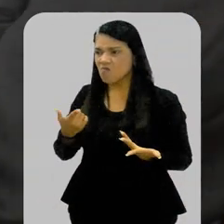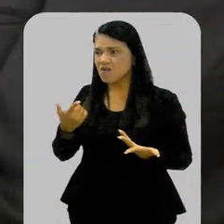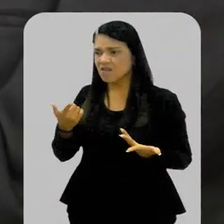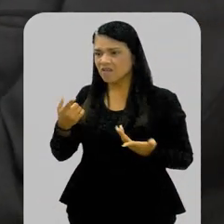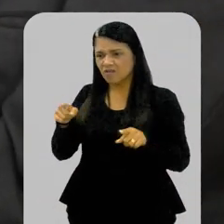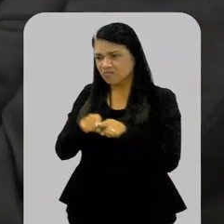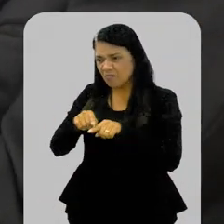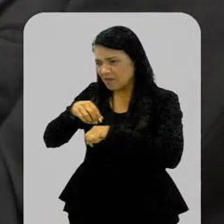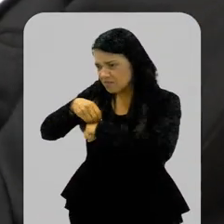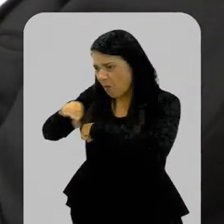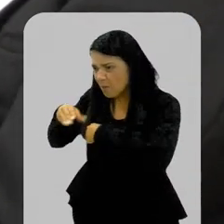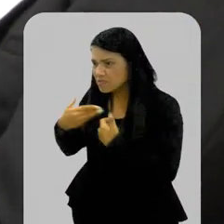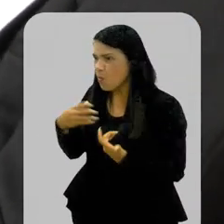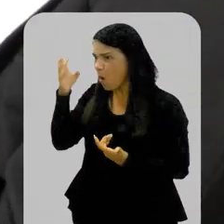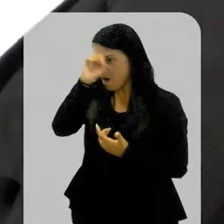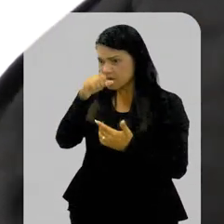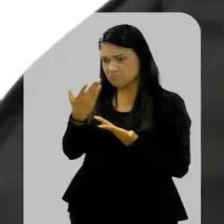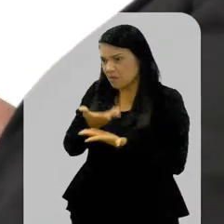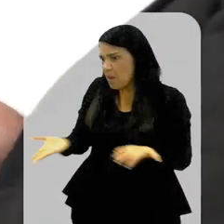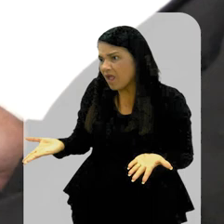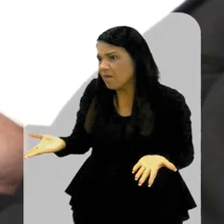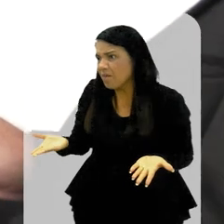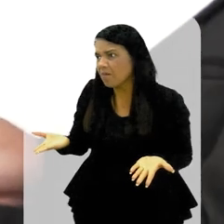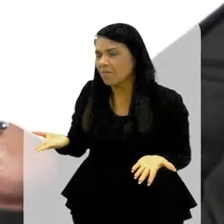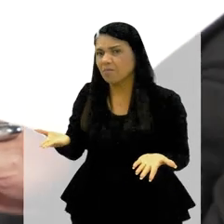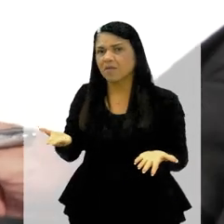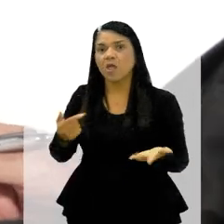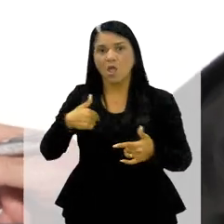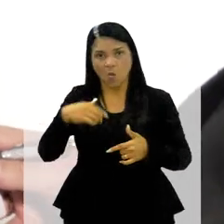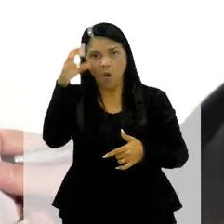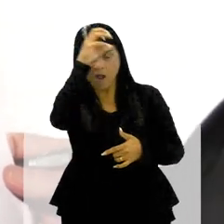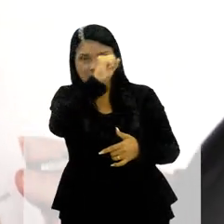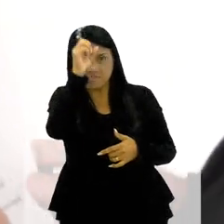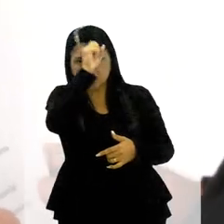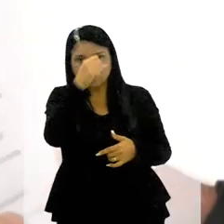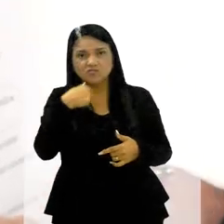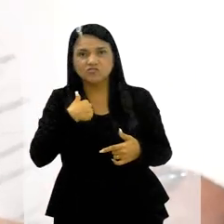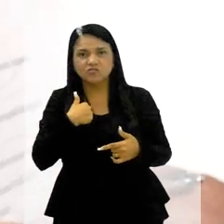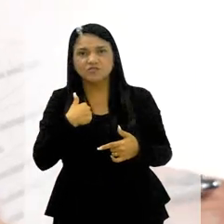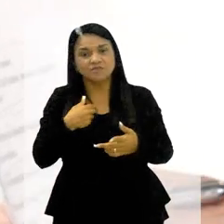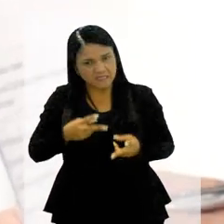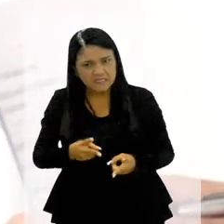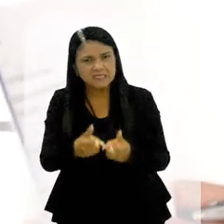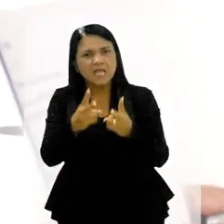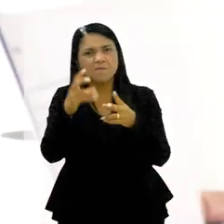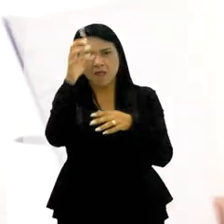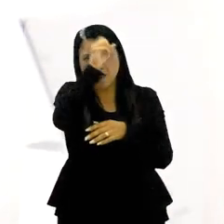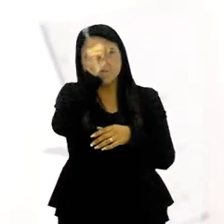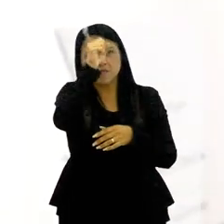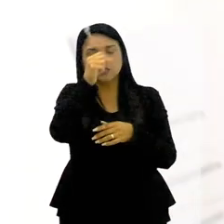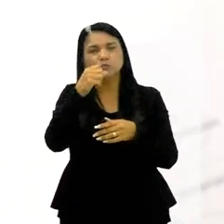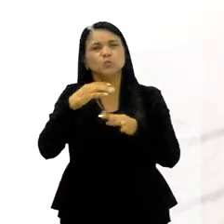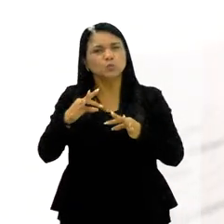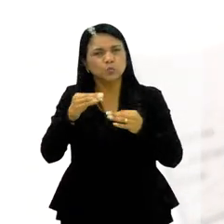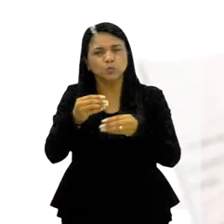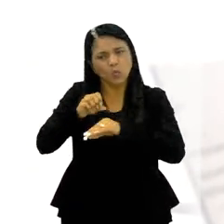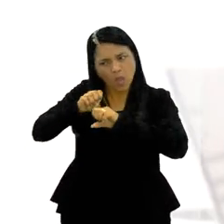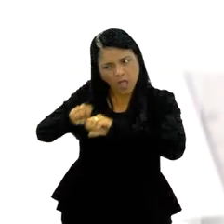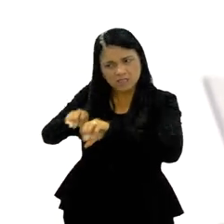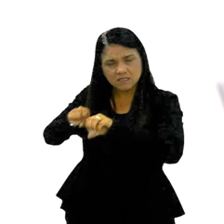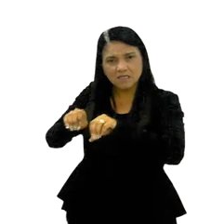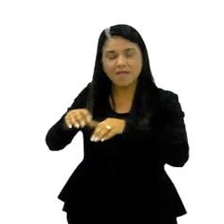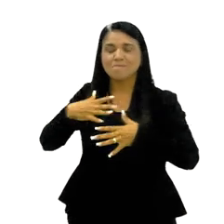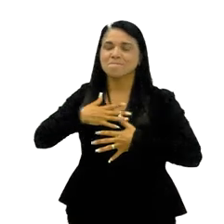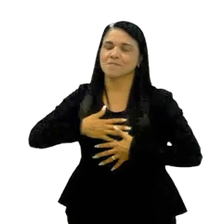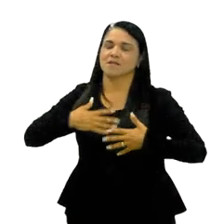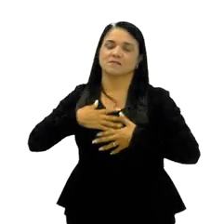passar. Porque uma hora ela vai deixar de aprender também, sabe? Eu penso muito nisso. Eu acho que eu aprendi, eu estou aprendendo e tudo